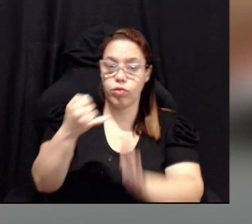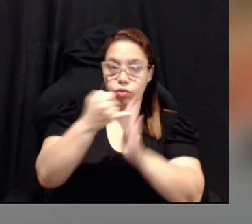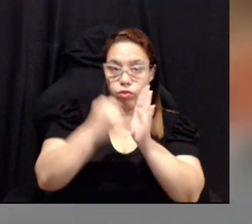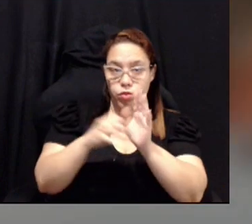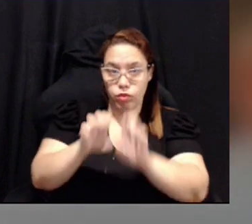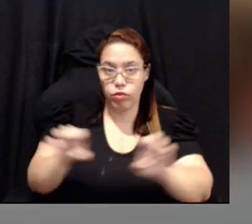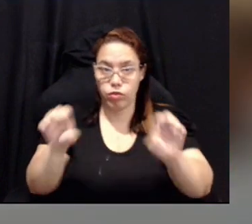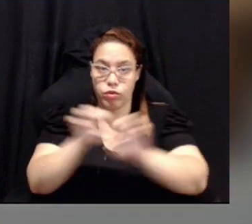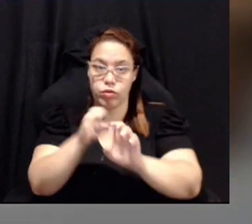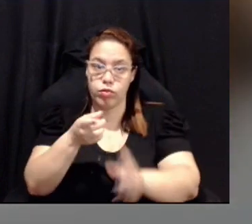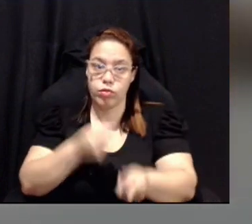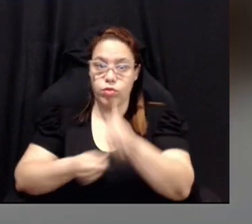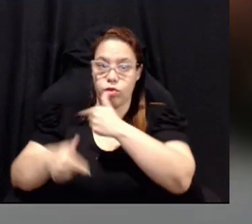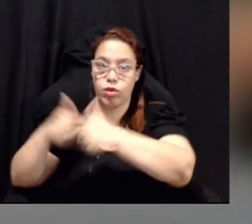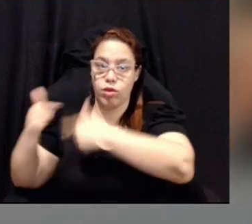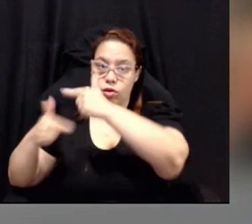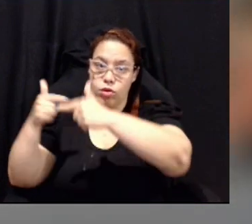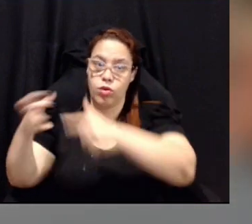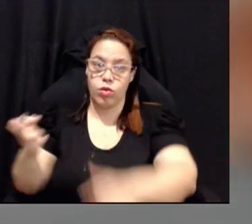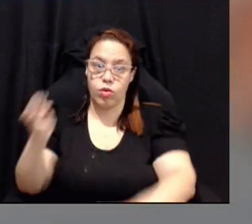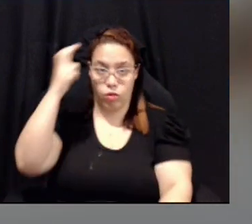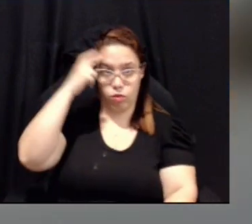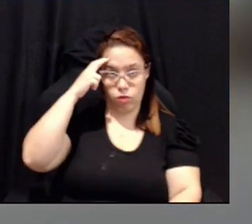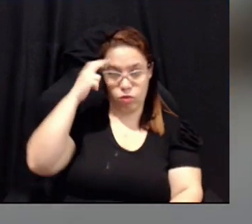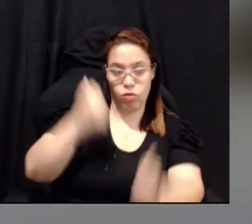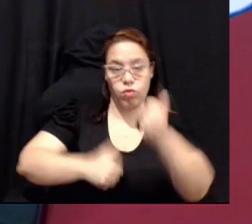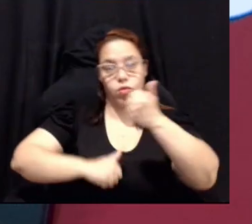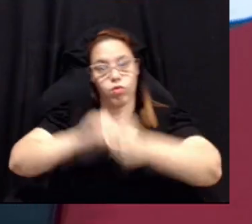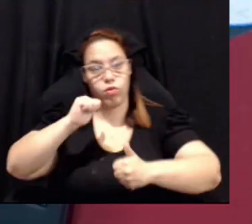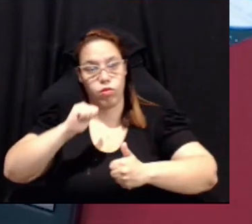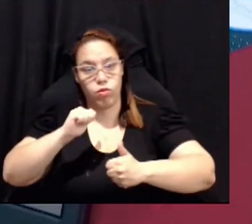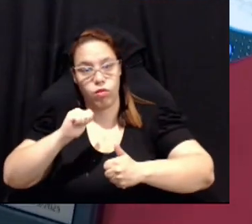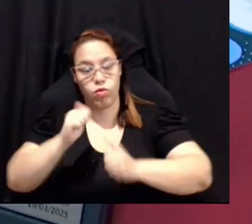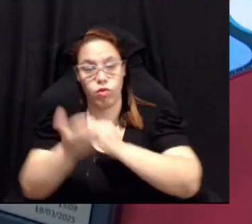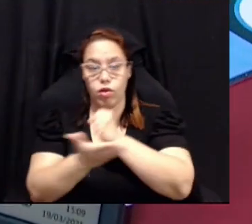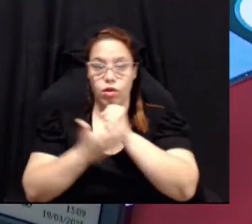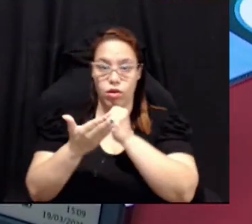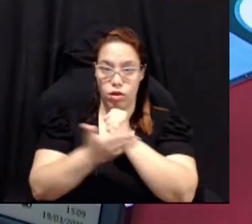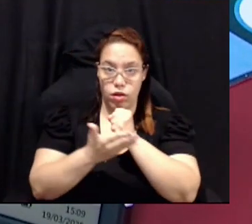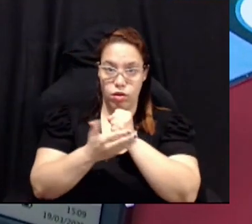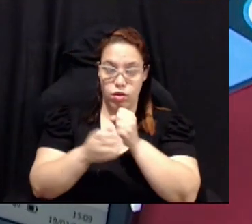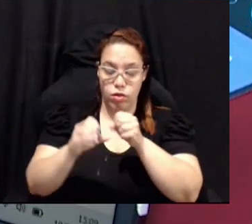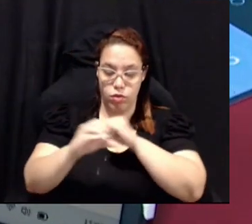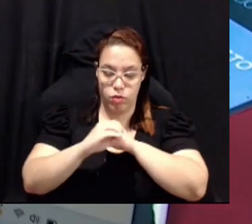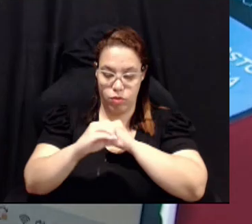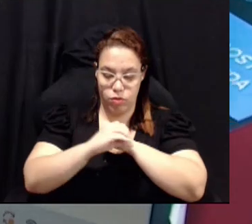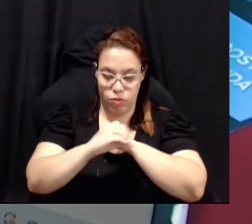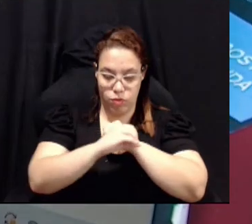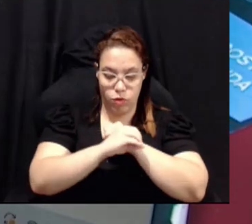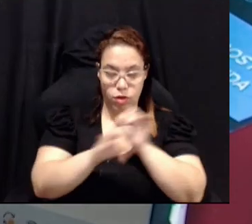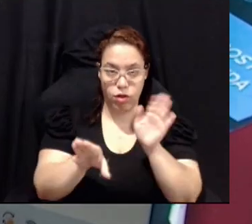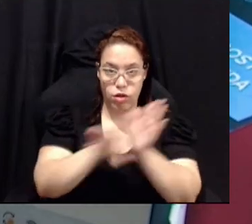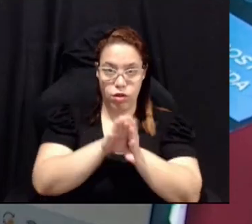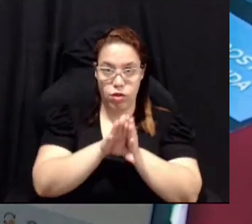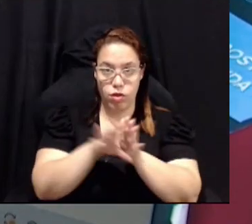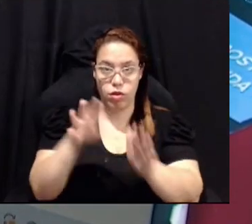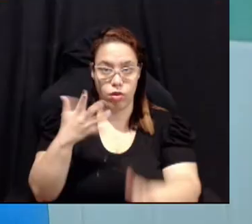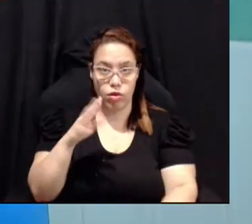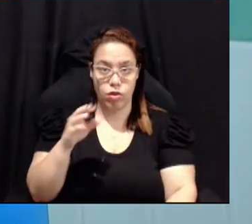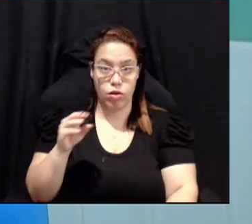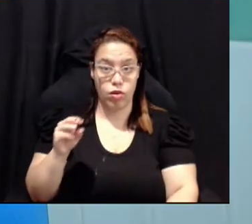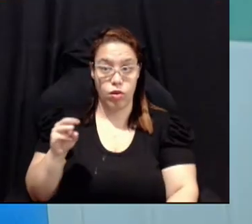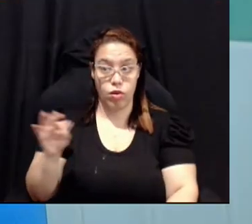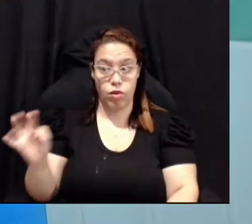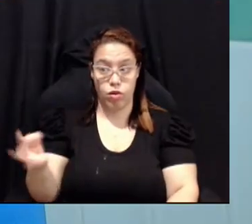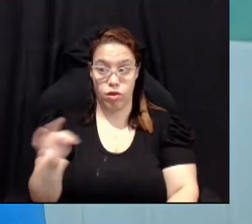de empregos, cultura, esporte e saneamento. Os valores podem chegar à casa dos trilhões anualmente.